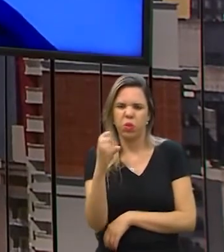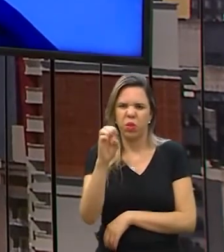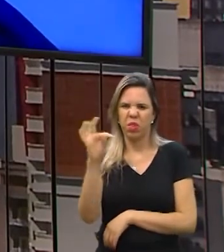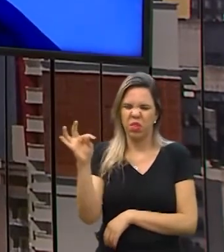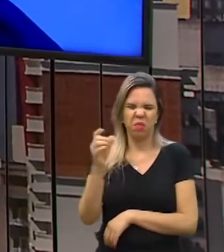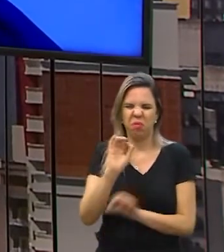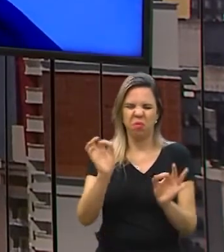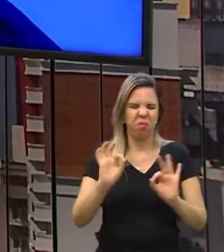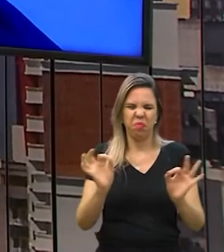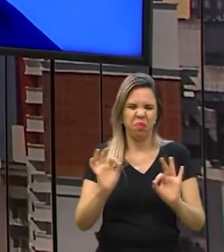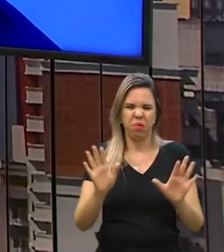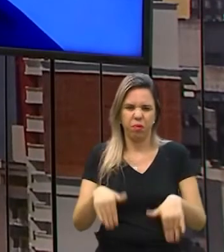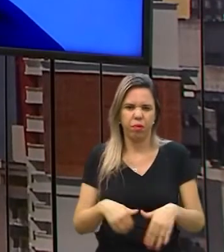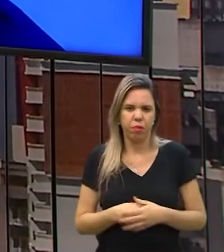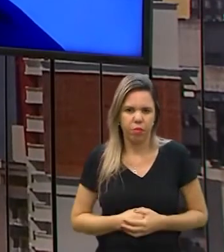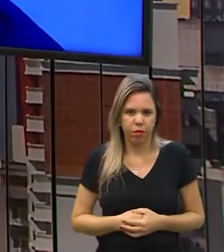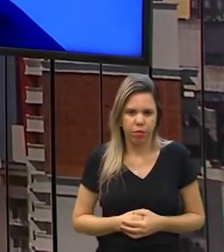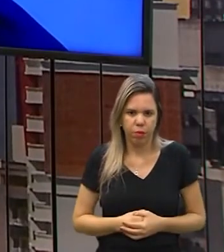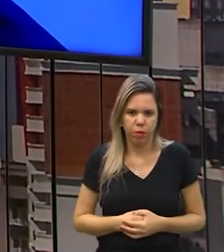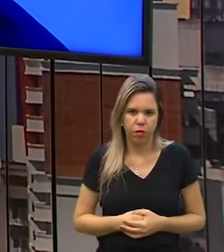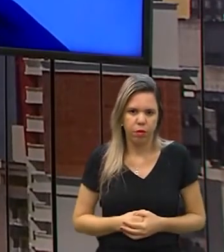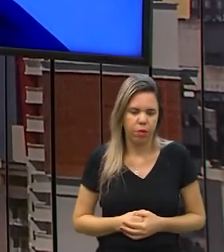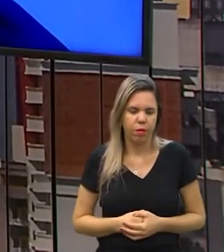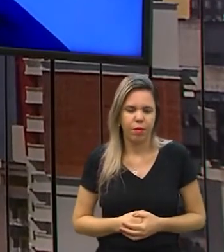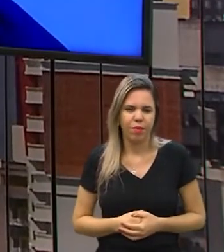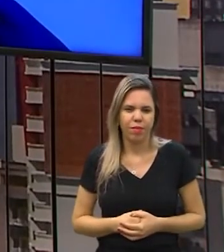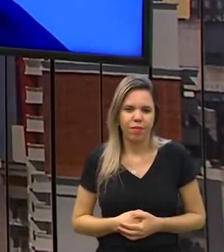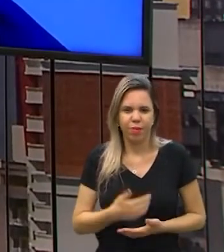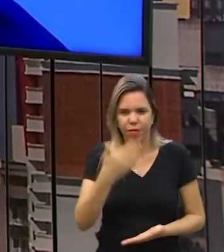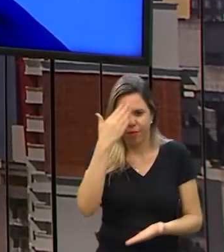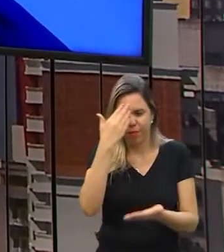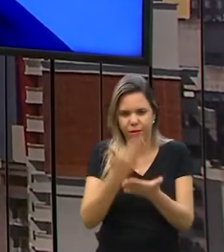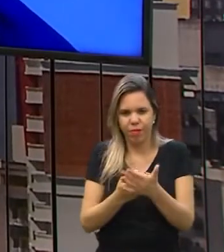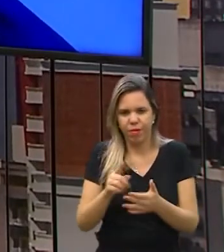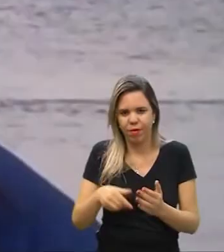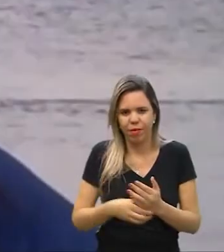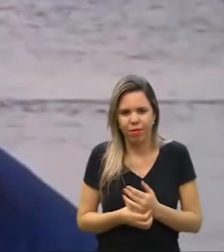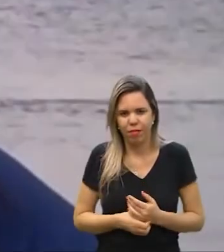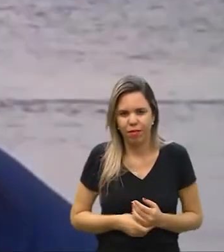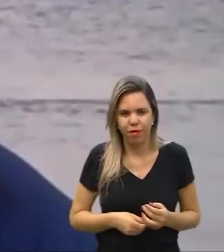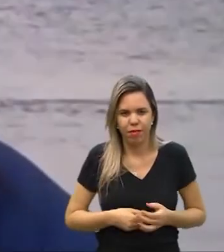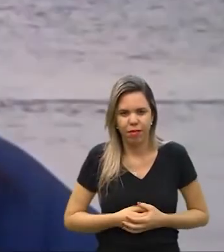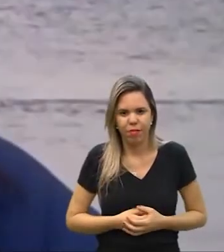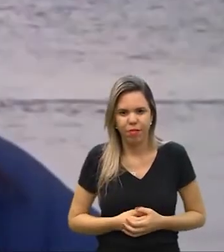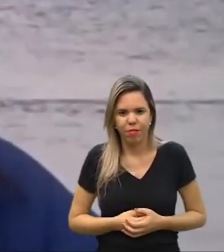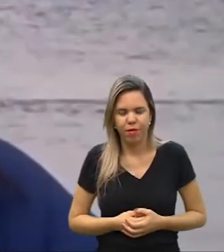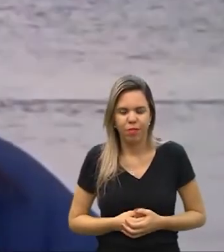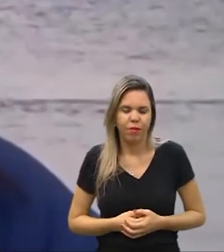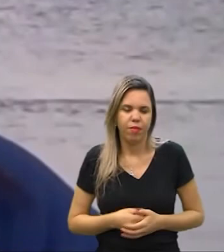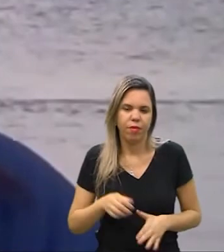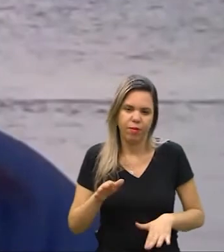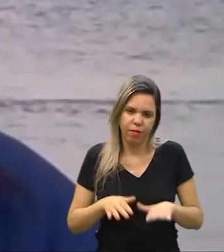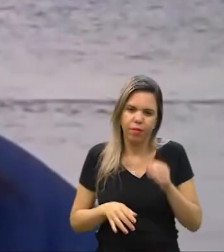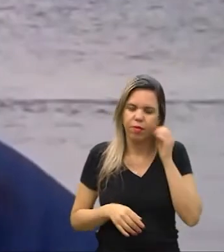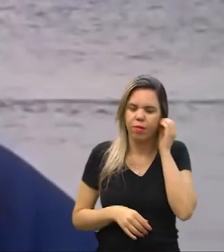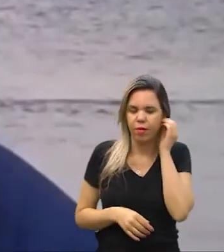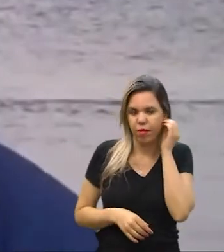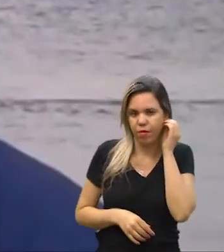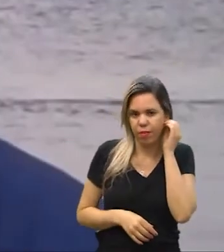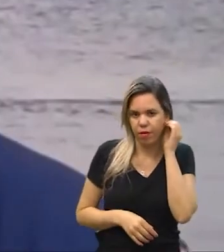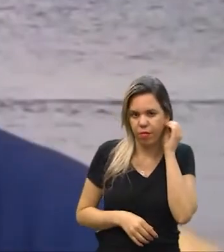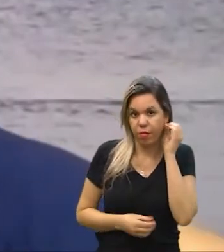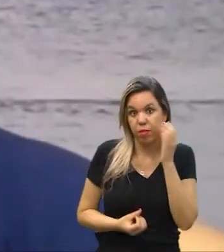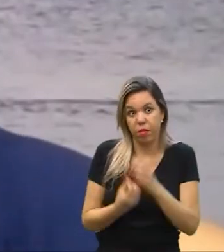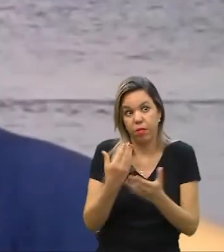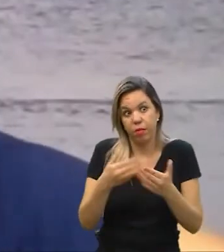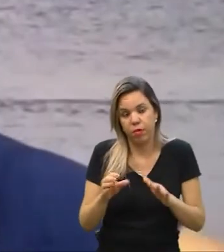nada disso, né? Vamos estragar a graça de quem acredita nisso. Não, às vezes é assim, às vezes até